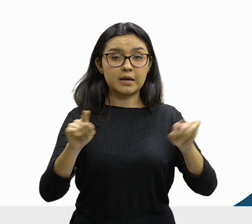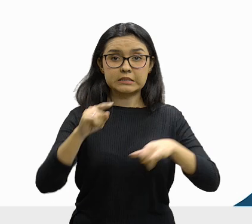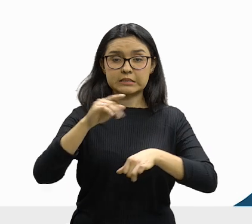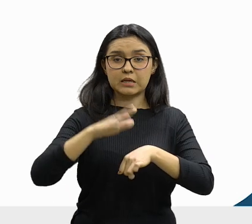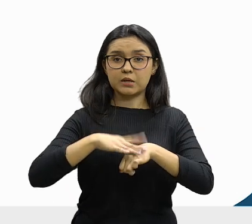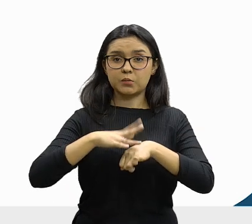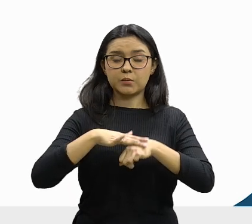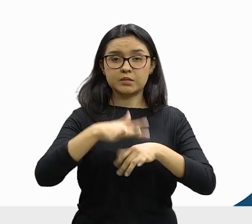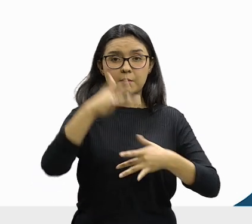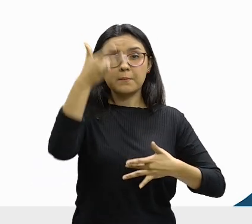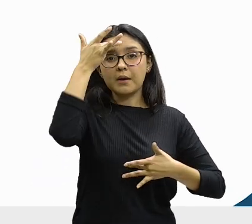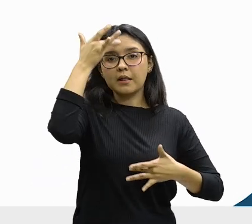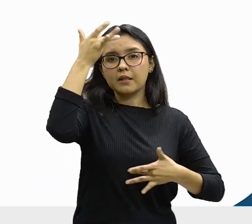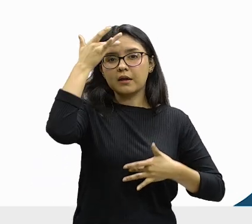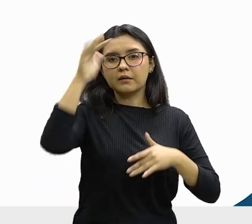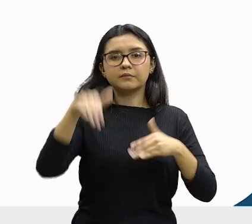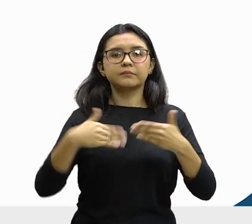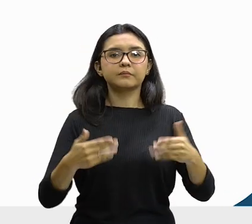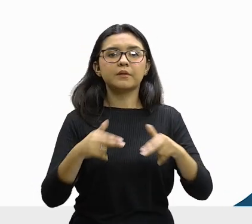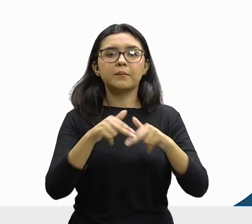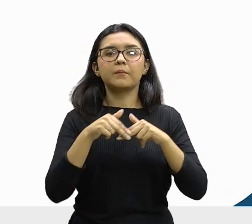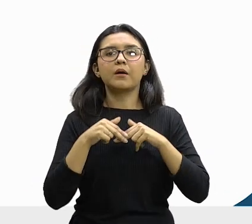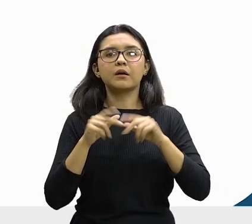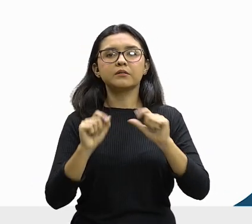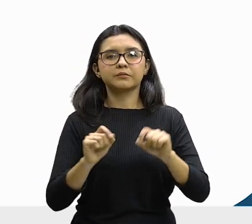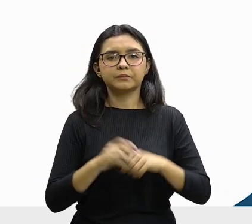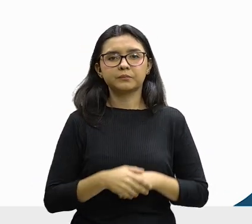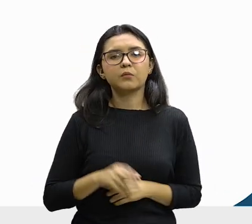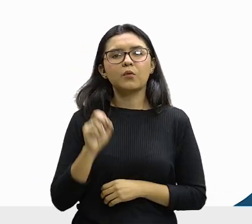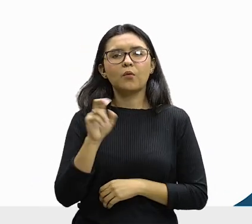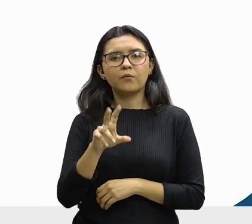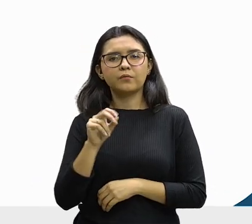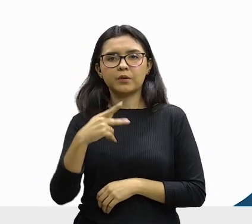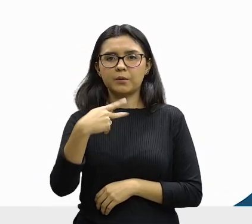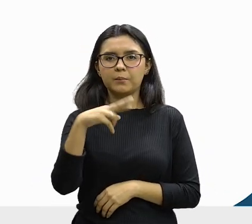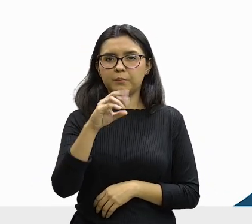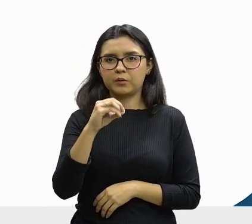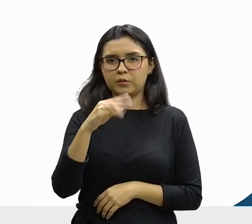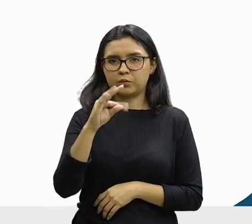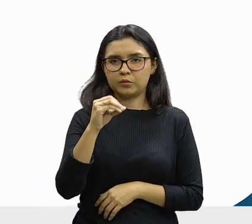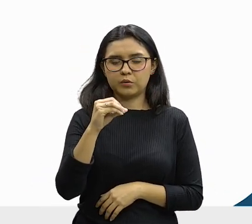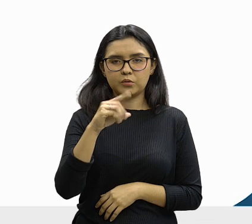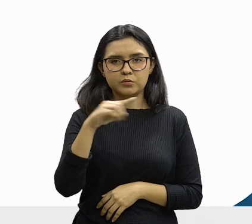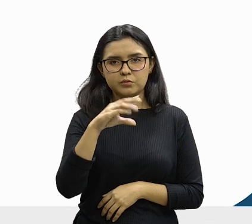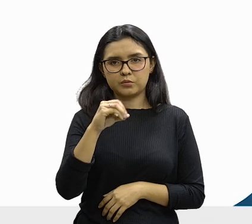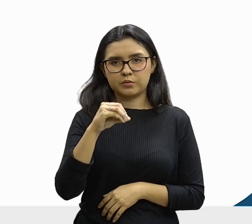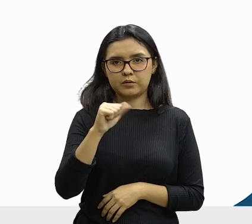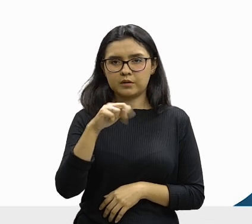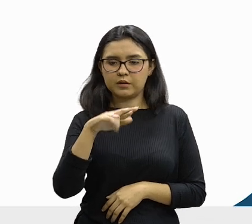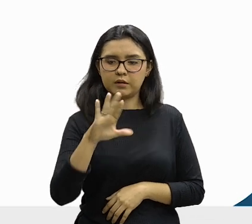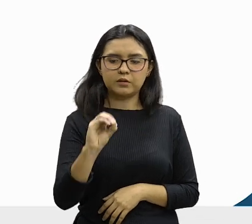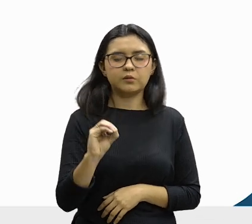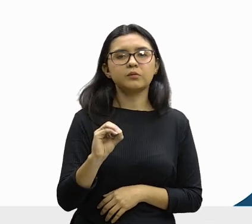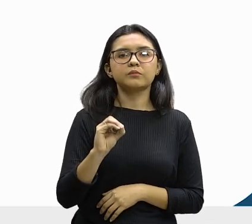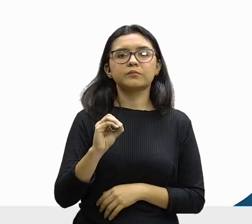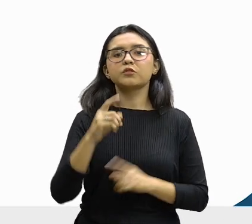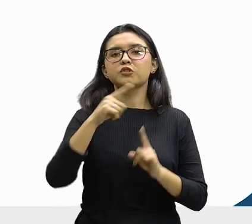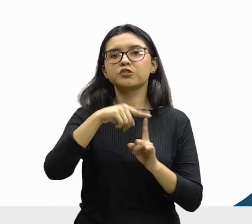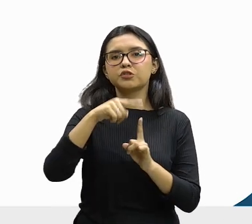ela é causada por um protozoário, certo? Um protozoário do